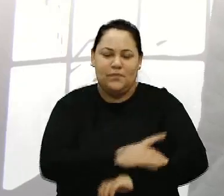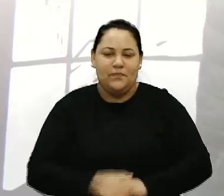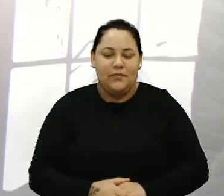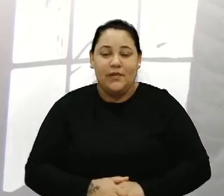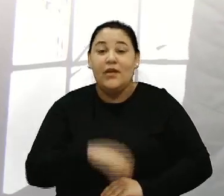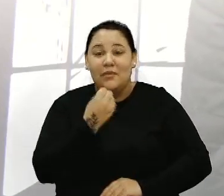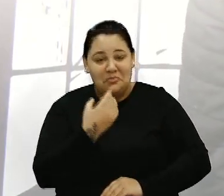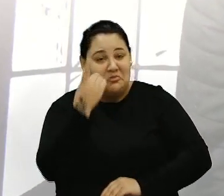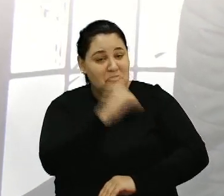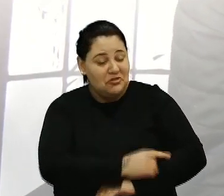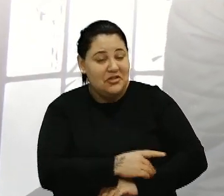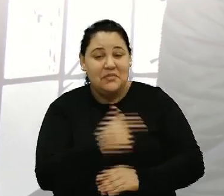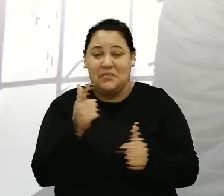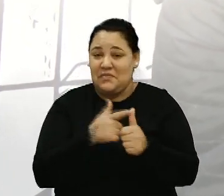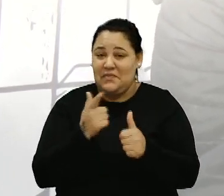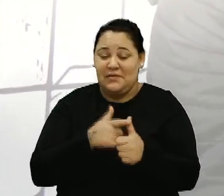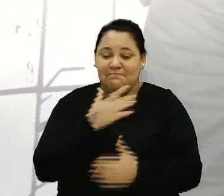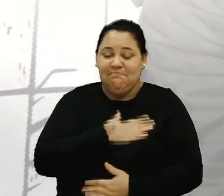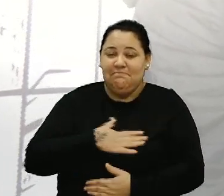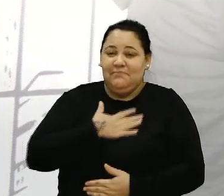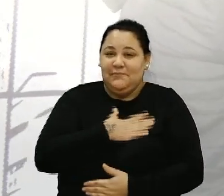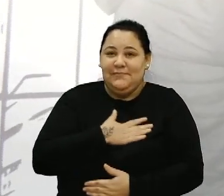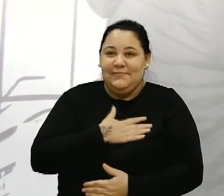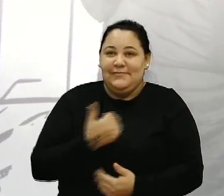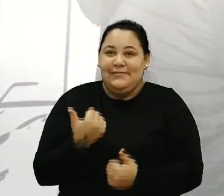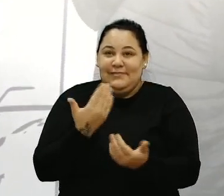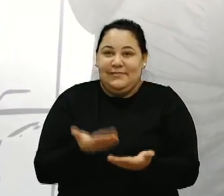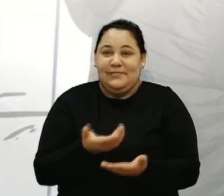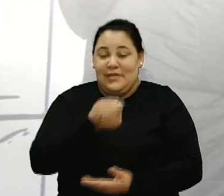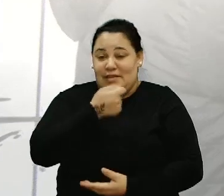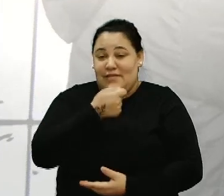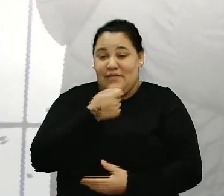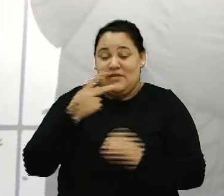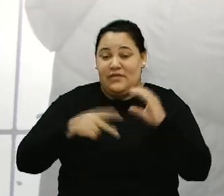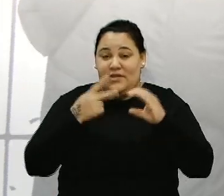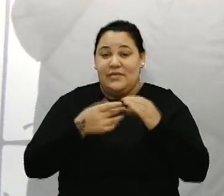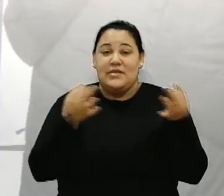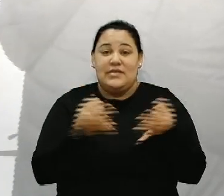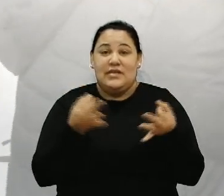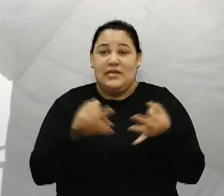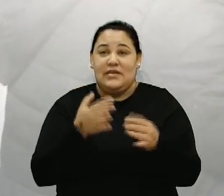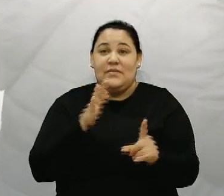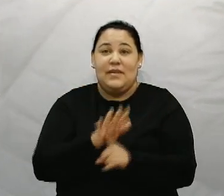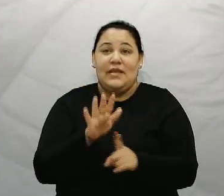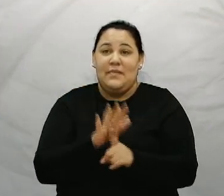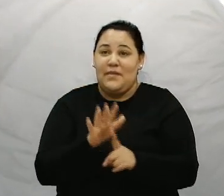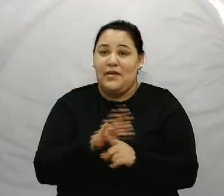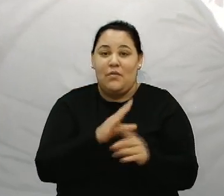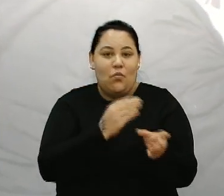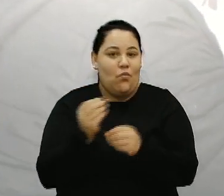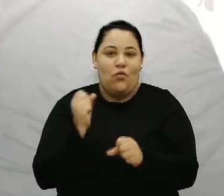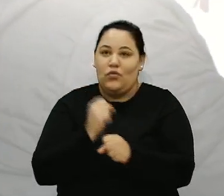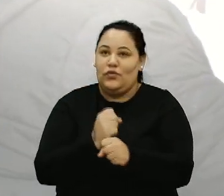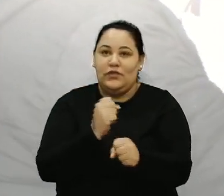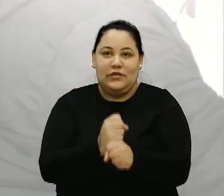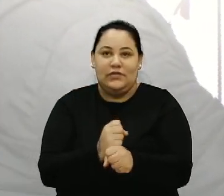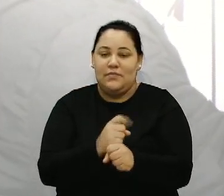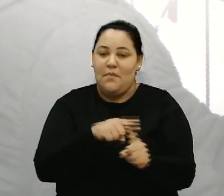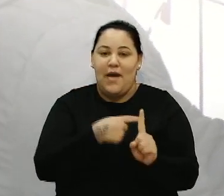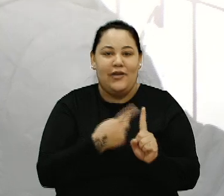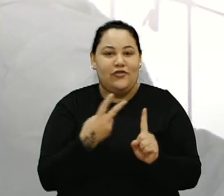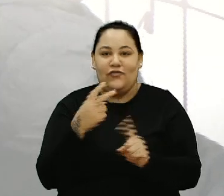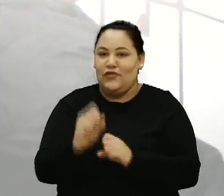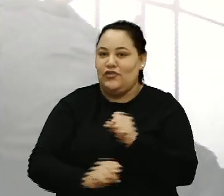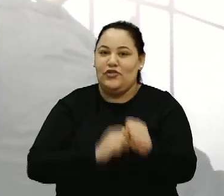Bom dia, primeiramente, uma satisfação estar aqui concedendo a entrevista à TV Câmara. Com certeza, é uma demanda de muitos anos, acho que mais de 20 anos,